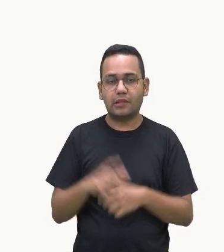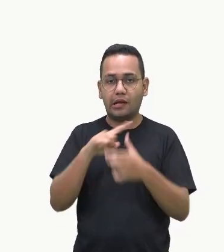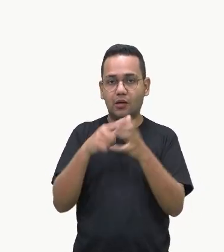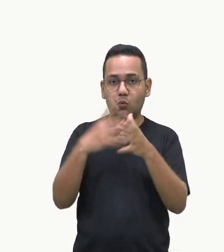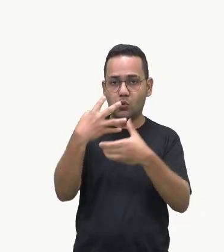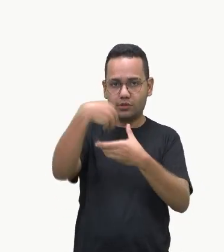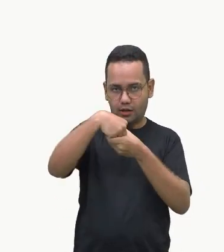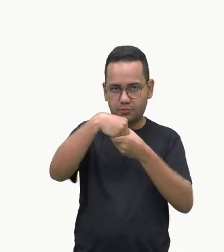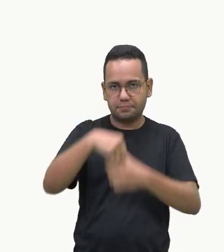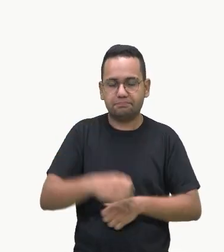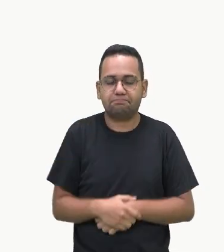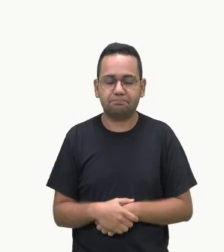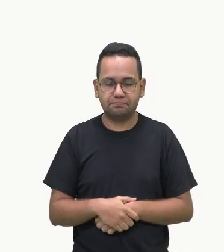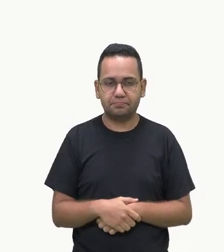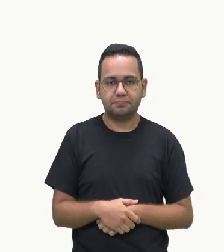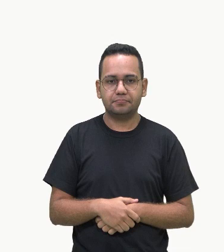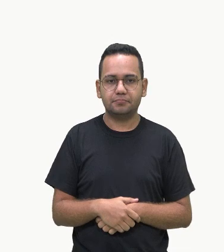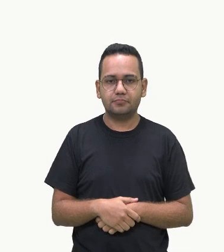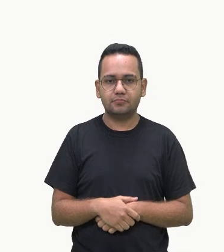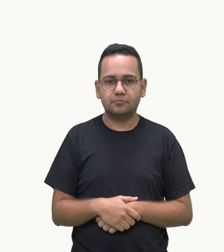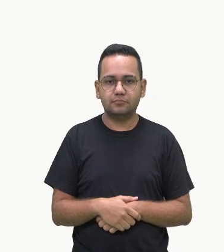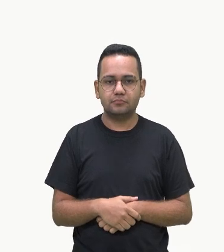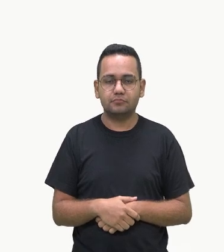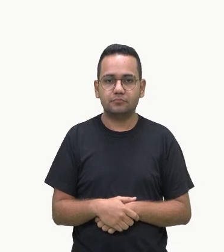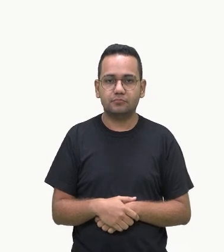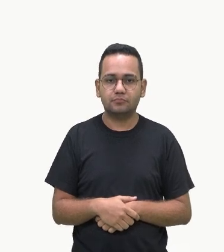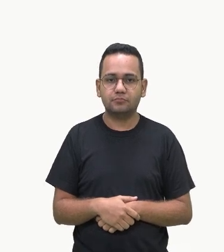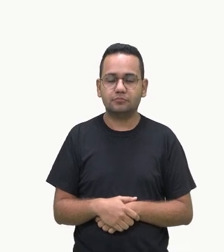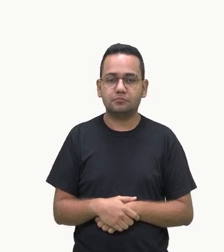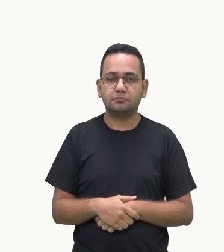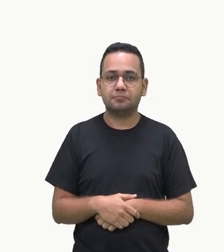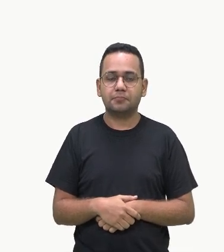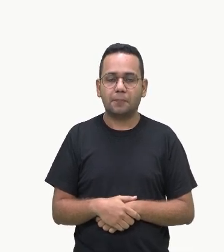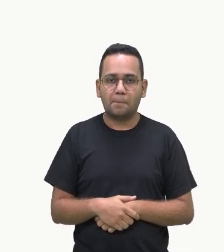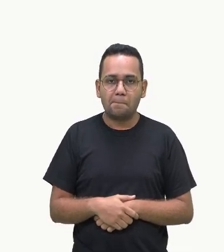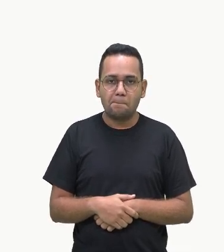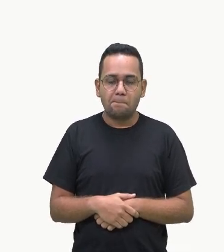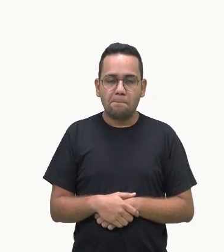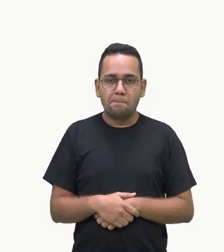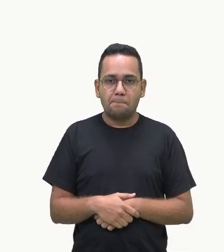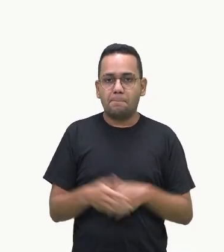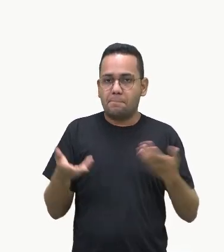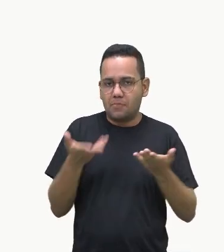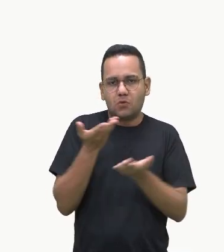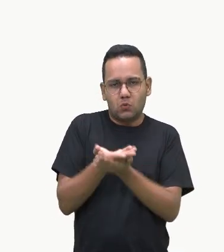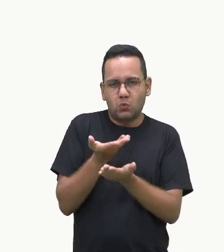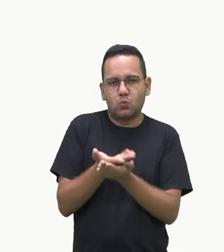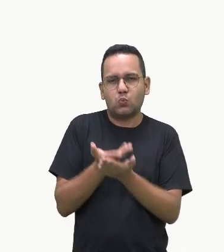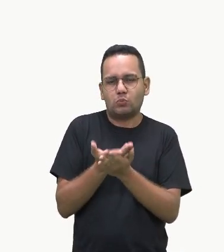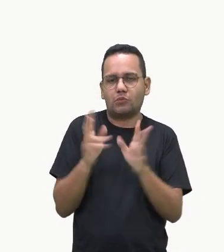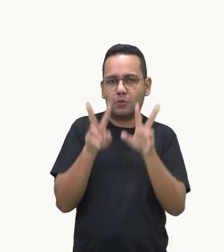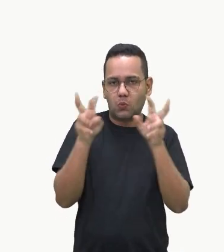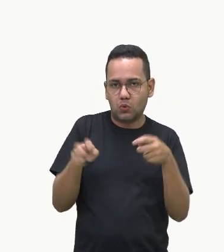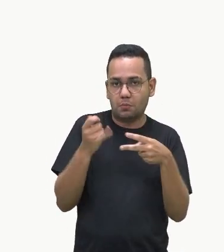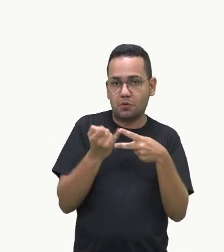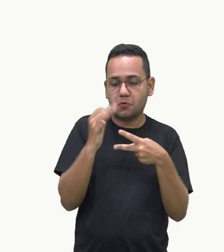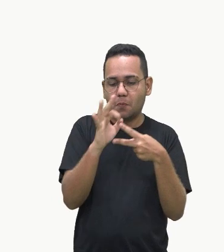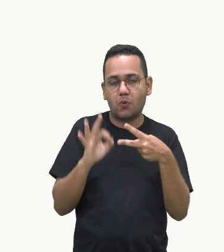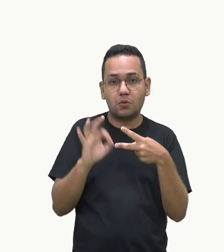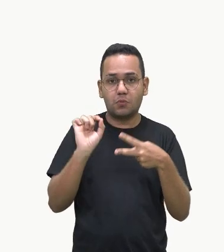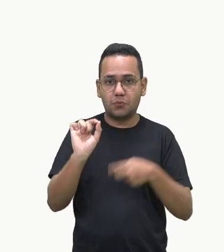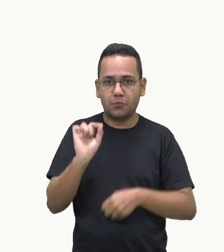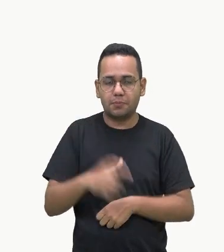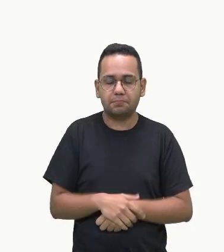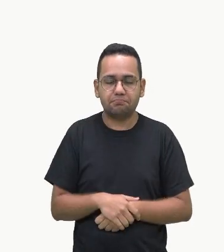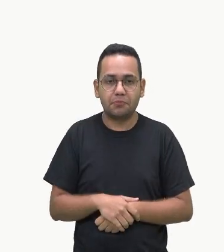interno. Tudo bem? Como nós estamos estudando aqui polígonos, eu preciso deixar claro para você que nós vamos estar